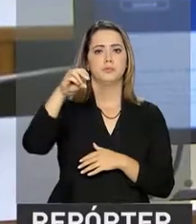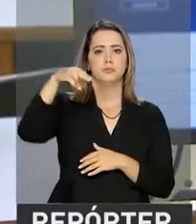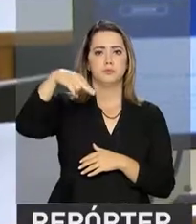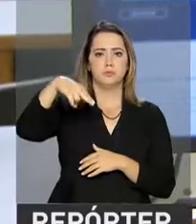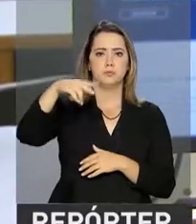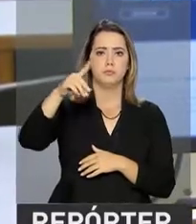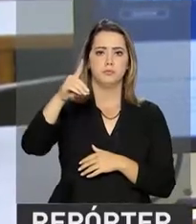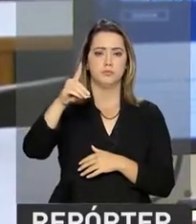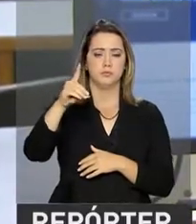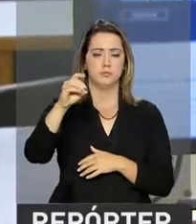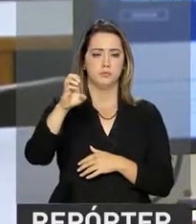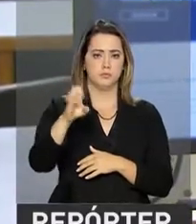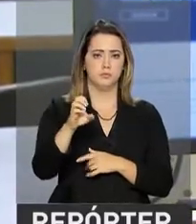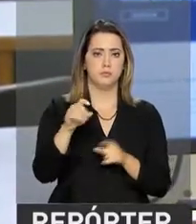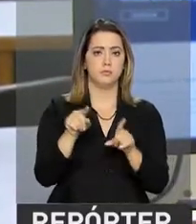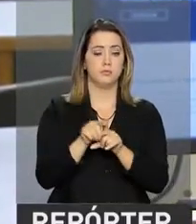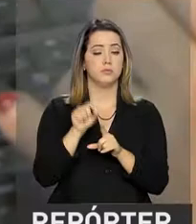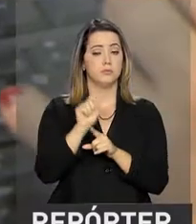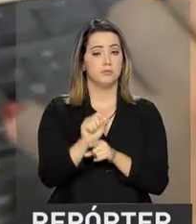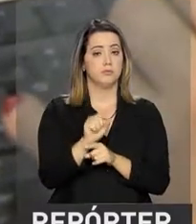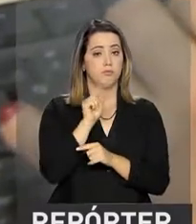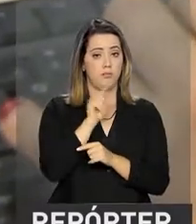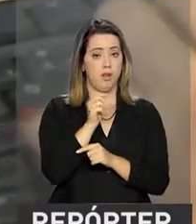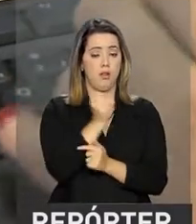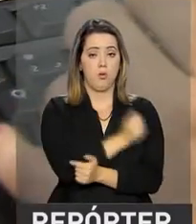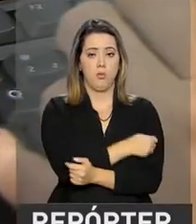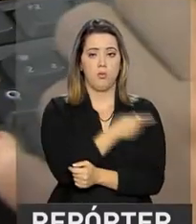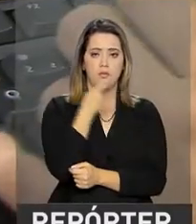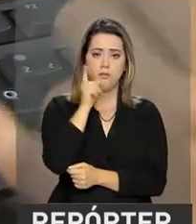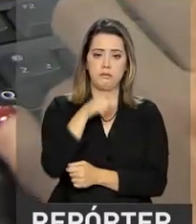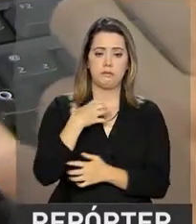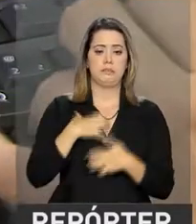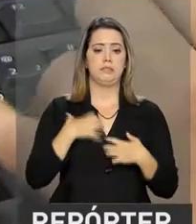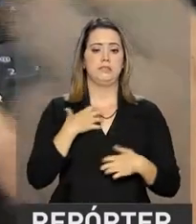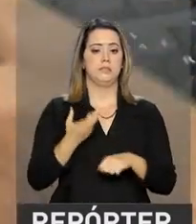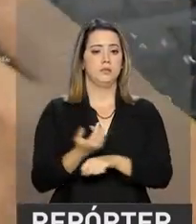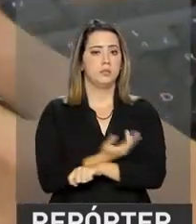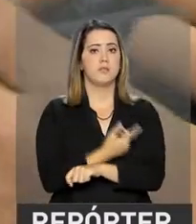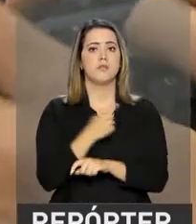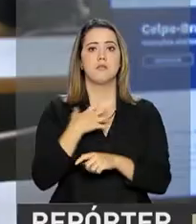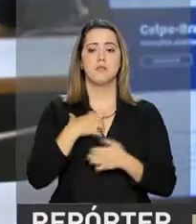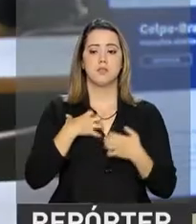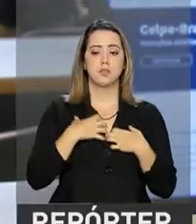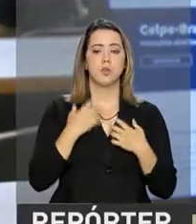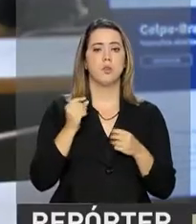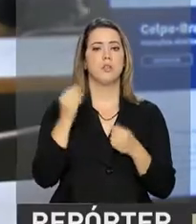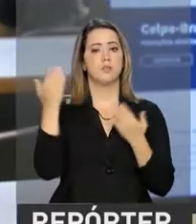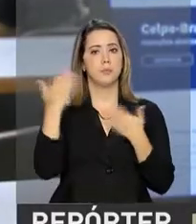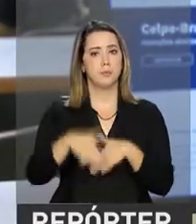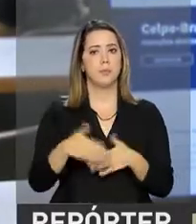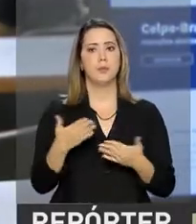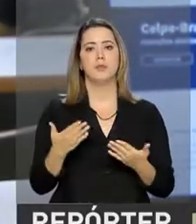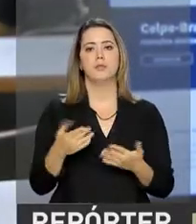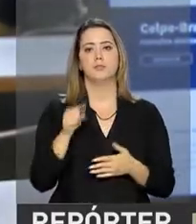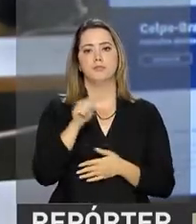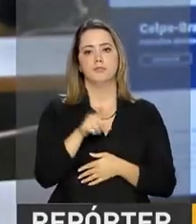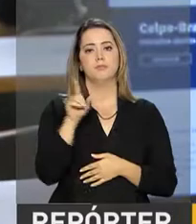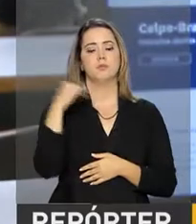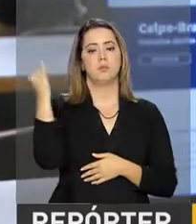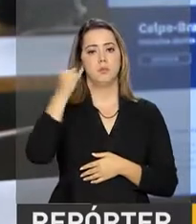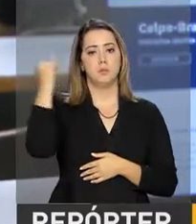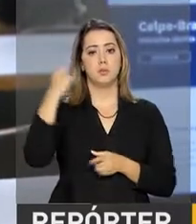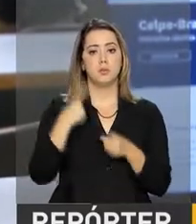de Desempenho de Estudantes, o ENAD. A estudante conta que está ansiosa para fazer a prova. Para mim, ela é bastante